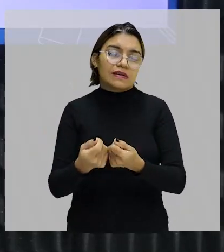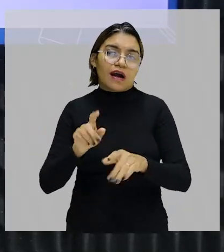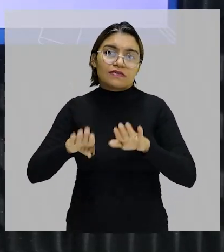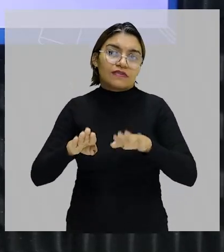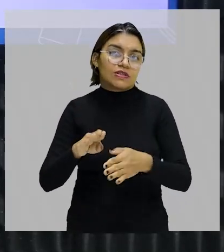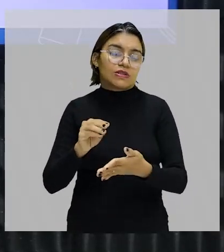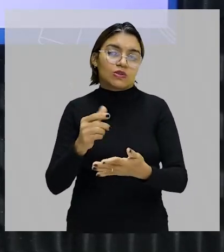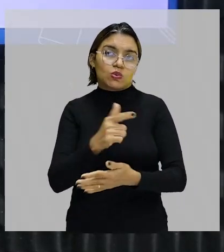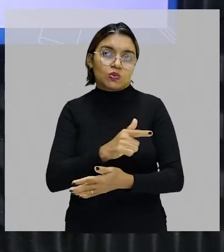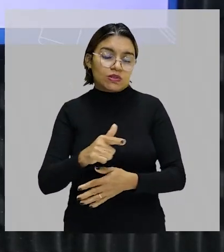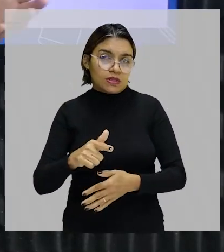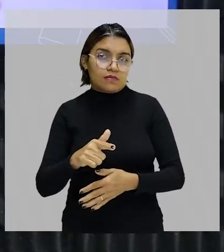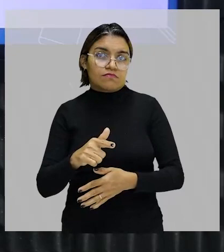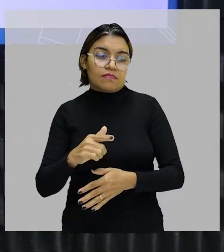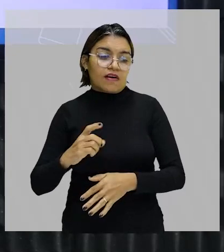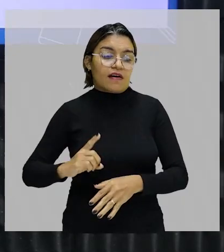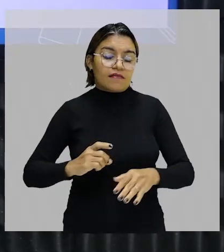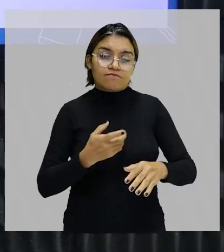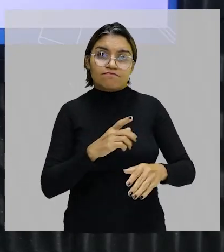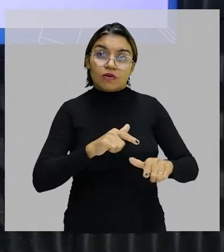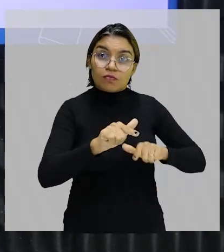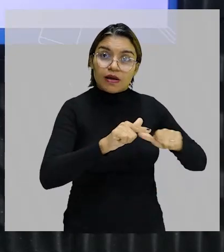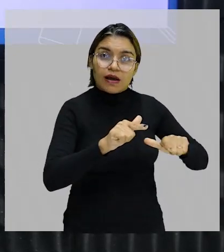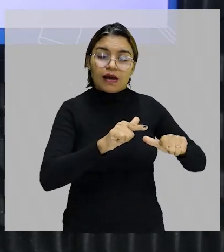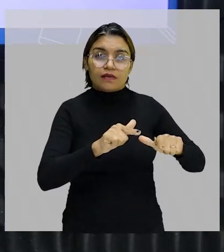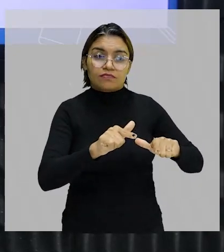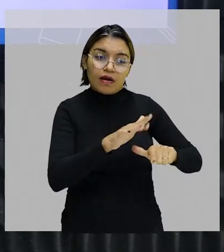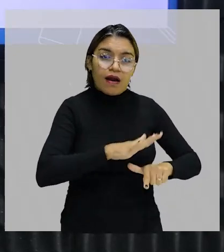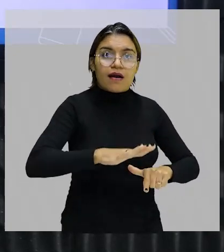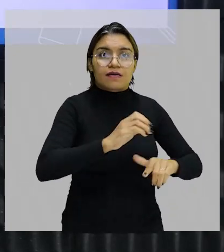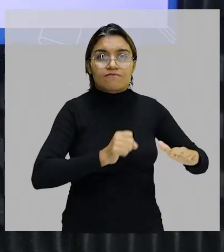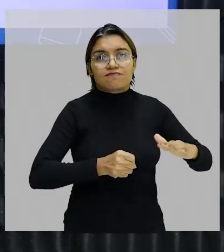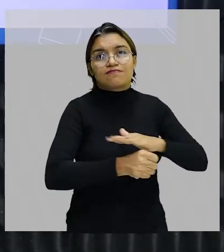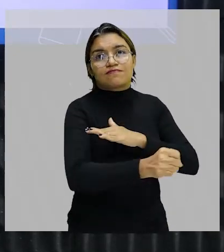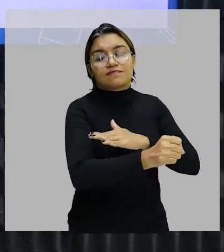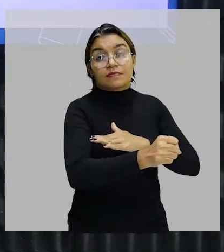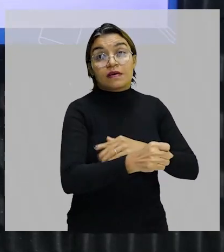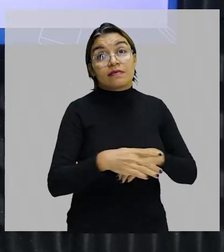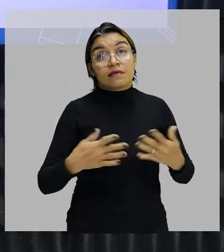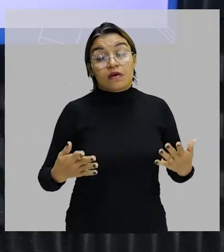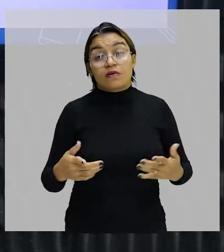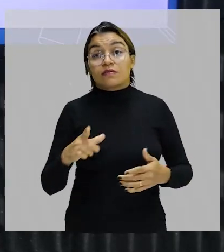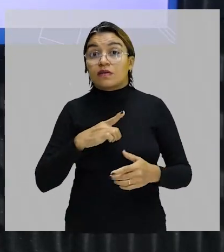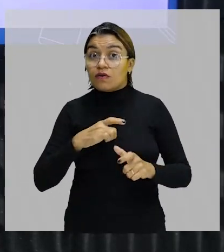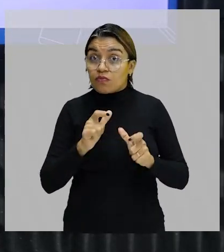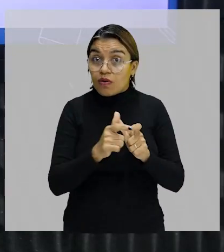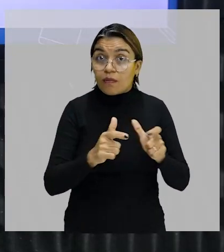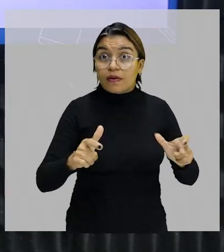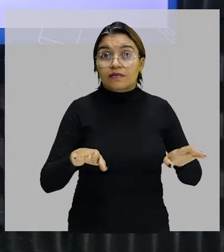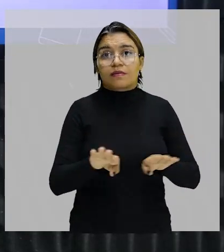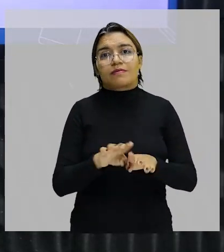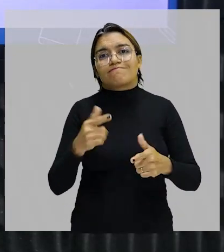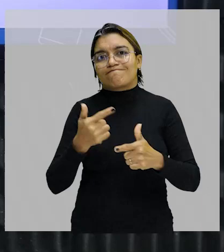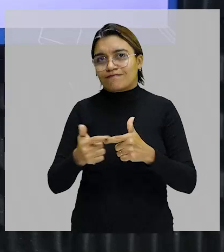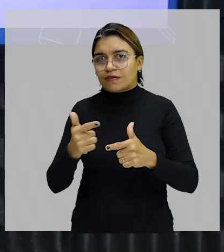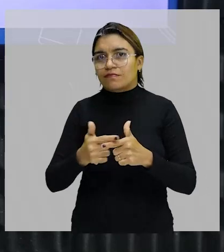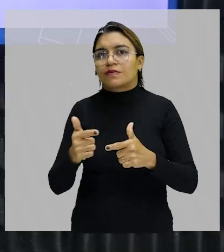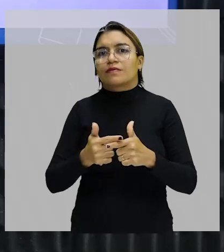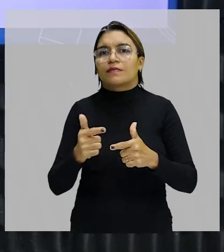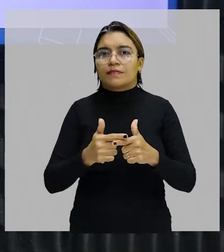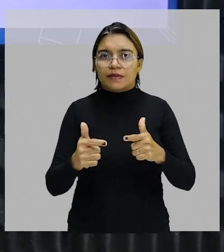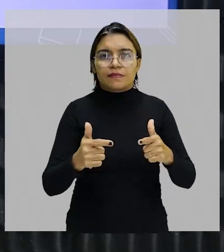por exemplo, ao mercado de trabalho do espaço urbano para ocupar ali funções, tá certo? Então tu tem um aumento também dos problemas no espaço